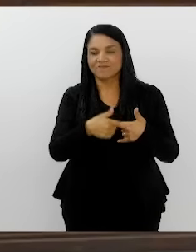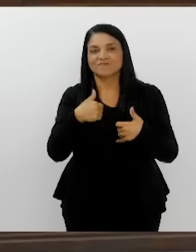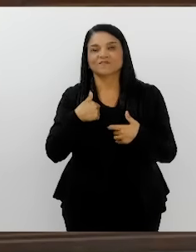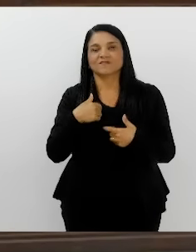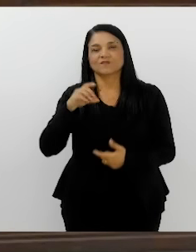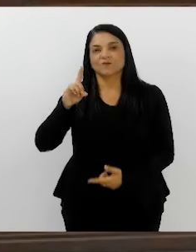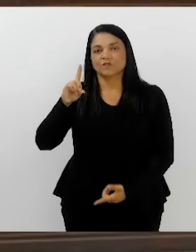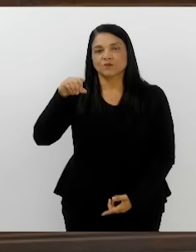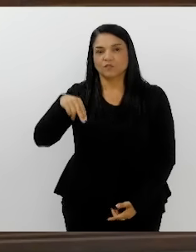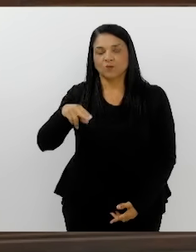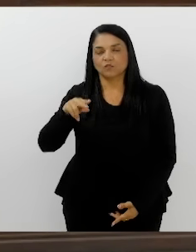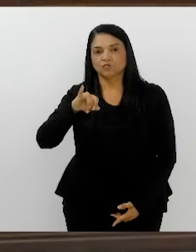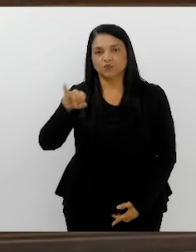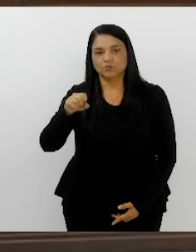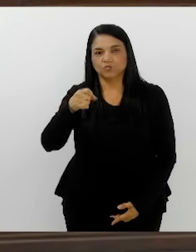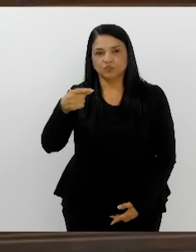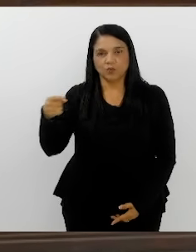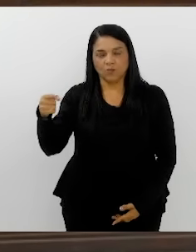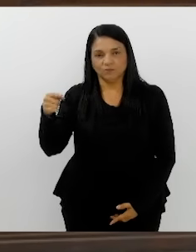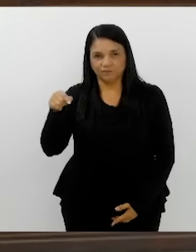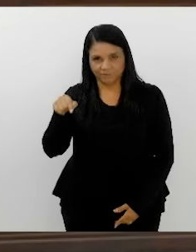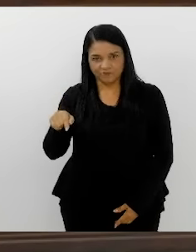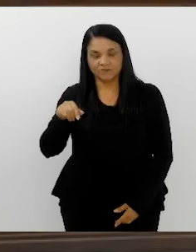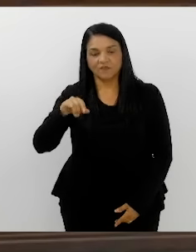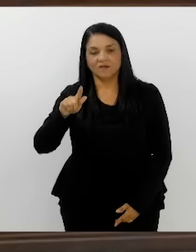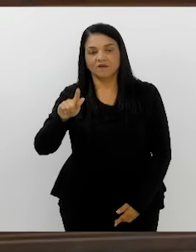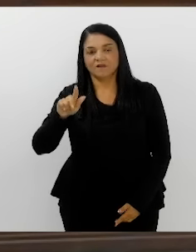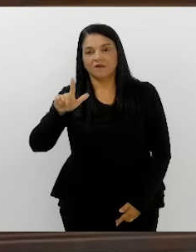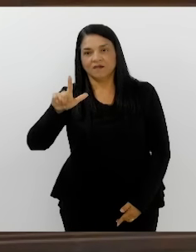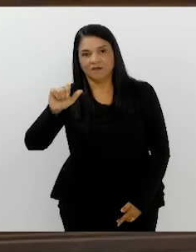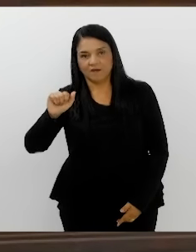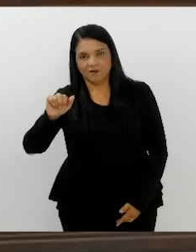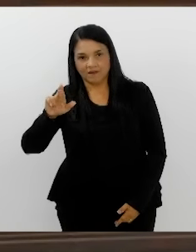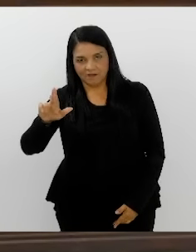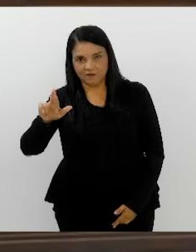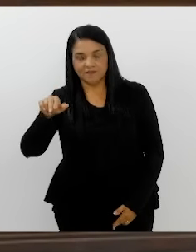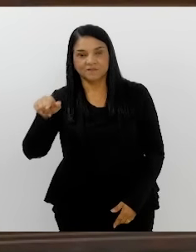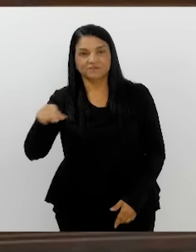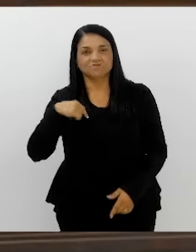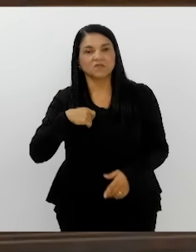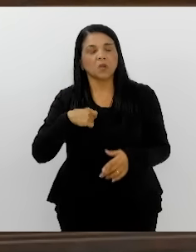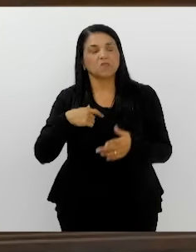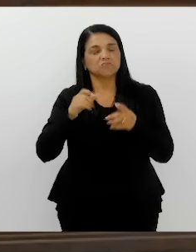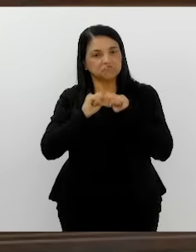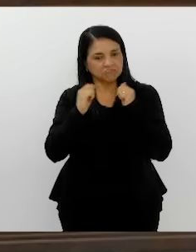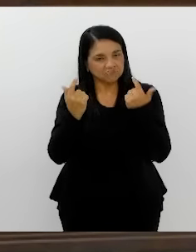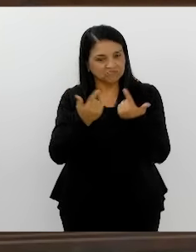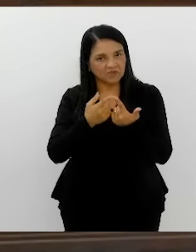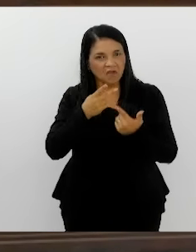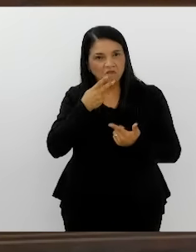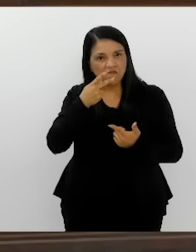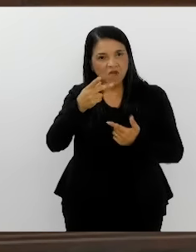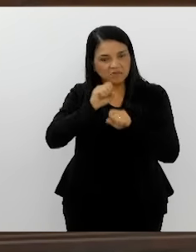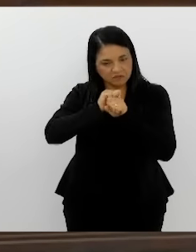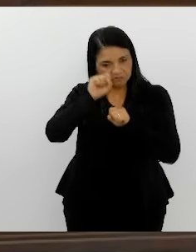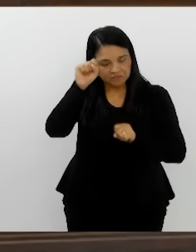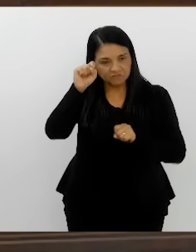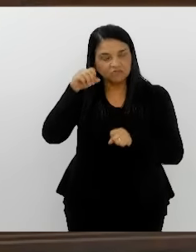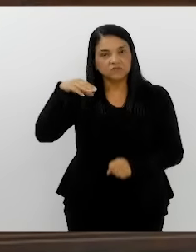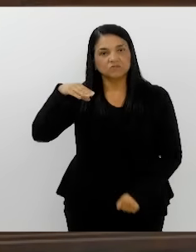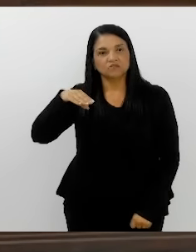Assembleia Legislativa, eu falava sobre esse heroísmo de Monsenhor,